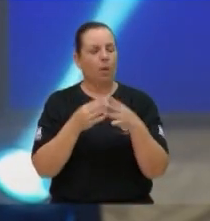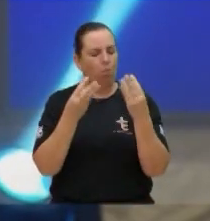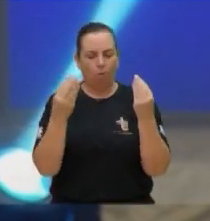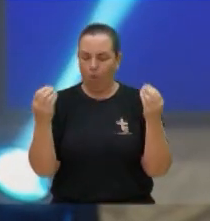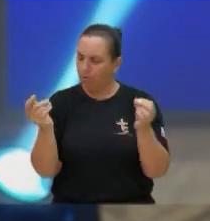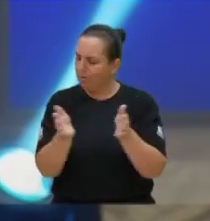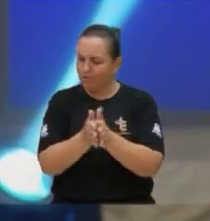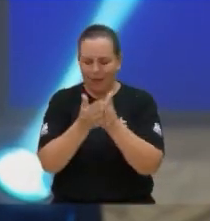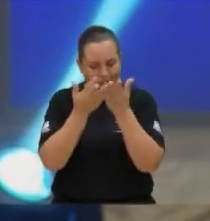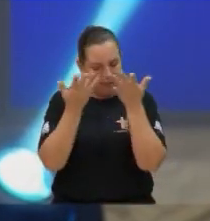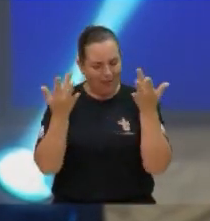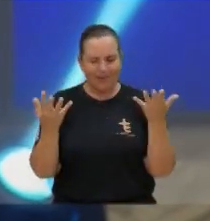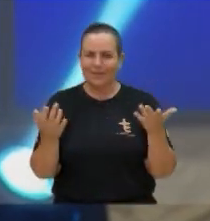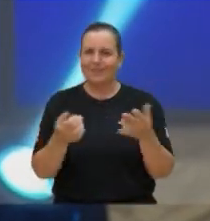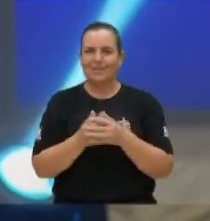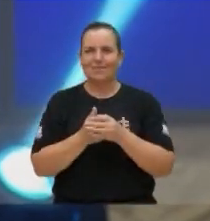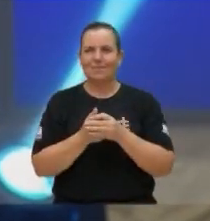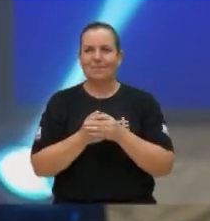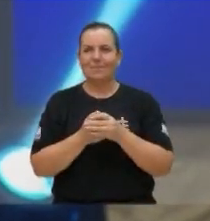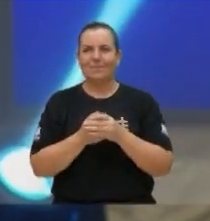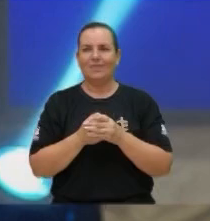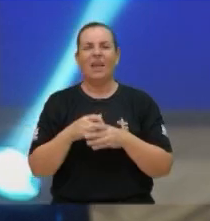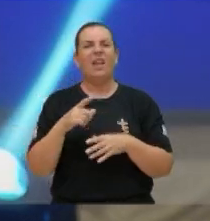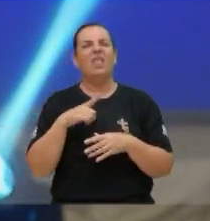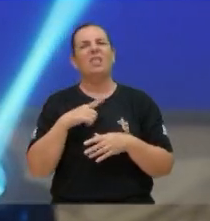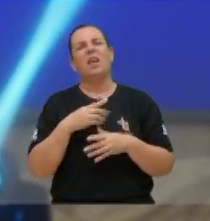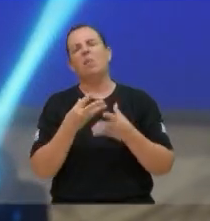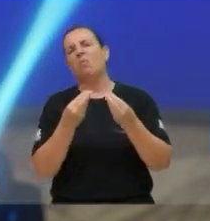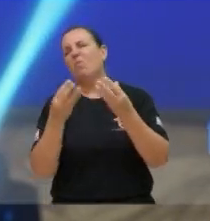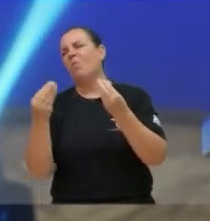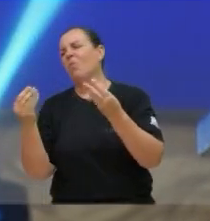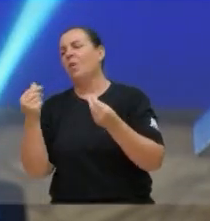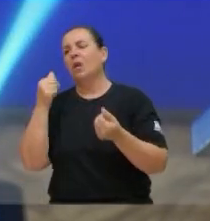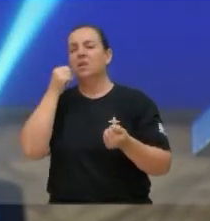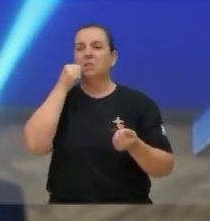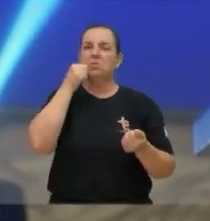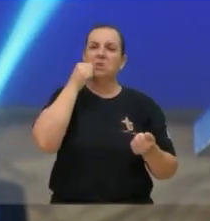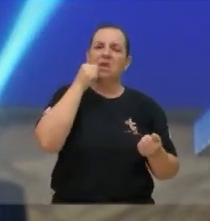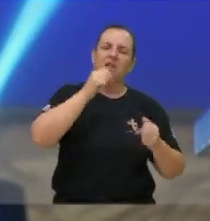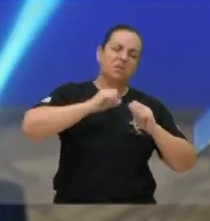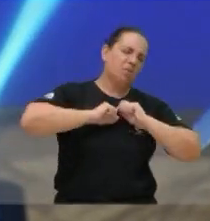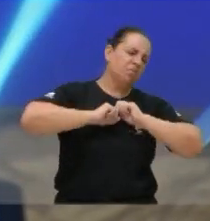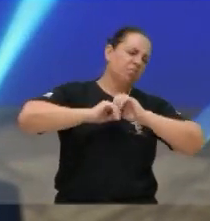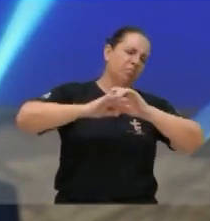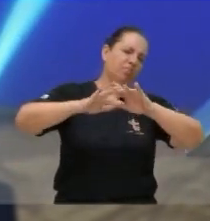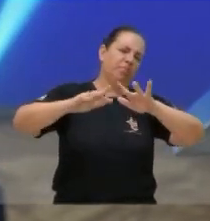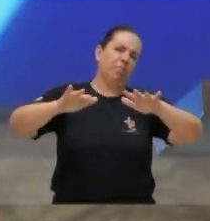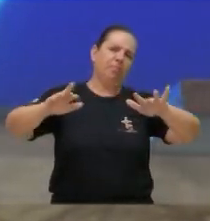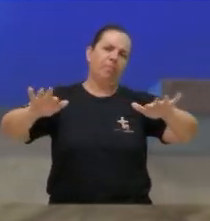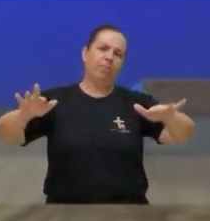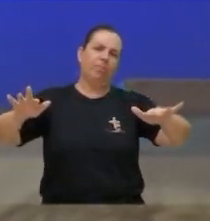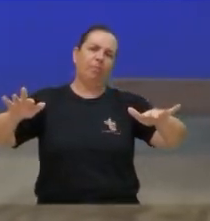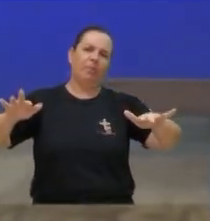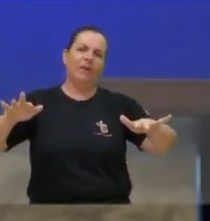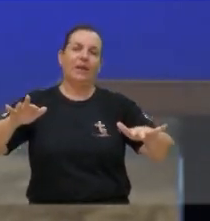milagres. Tem uma infinidade de mulheres espalhadas pelo Paraná,